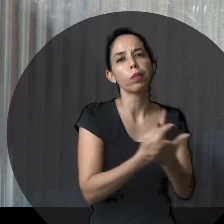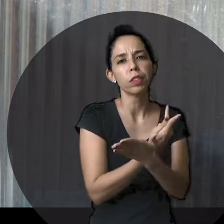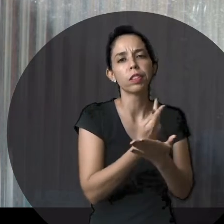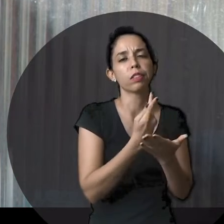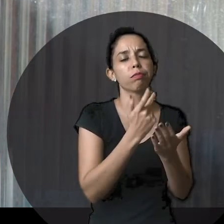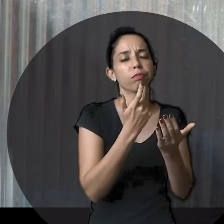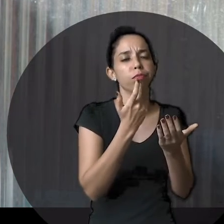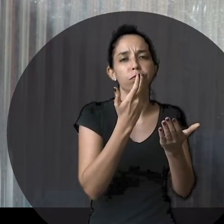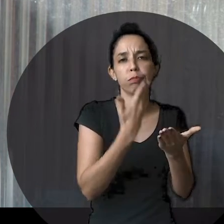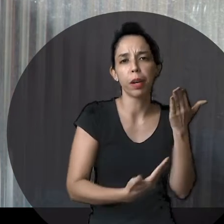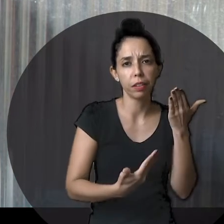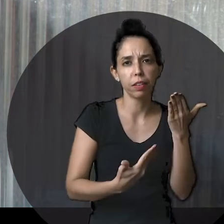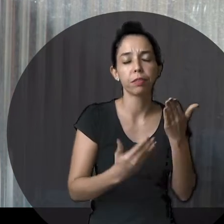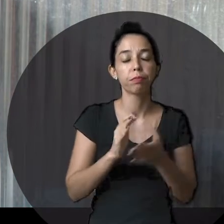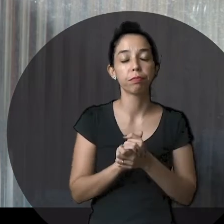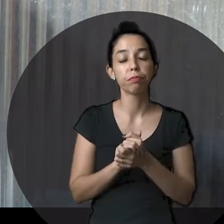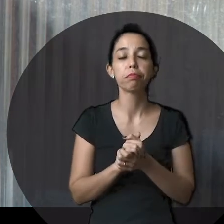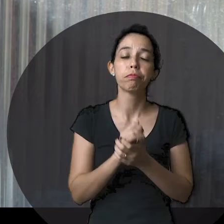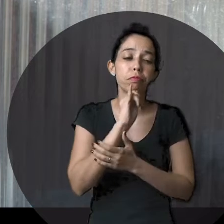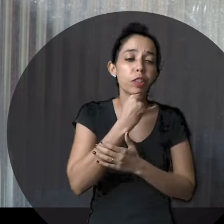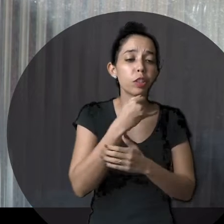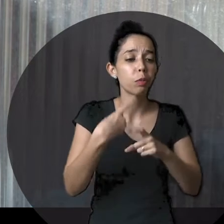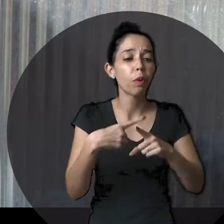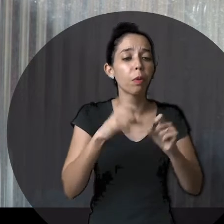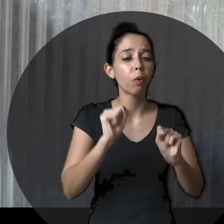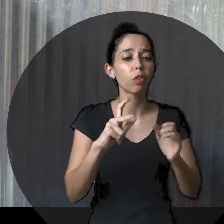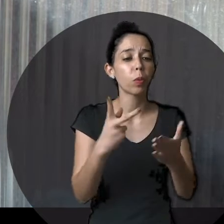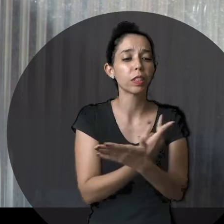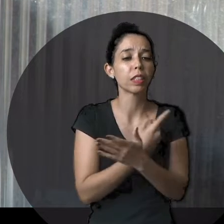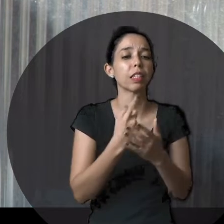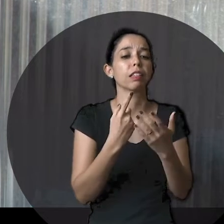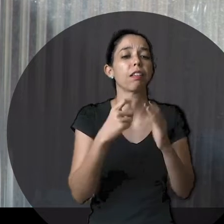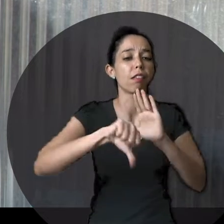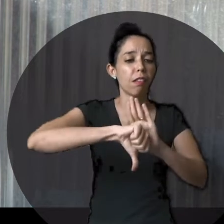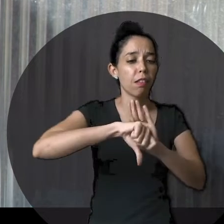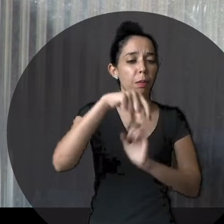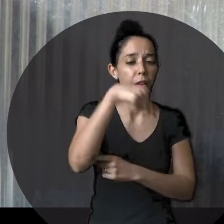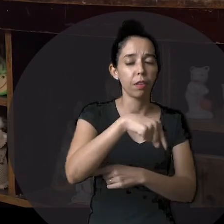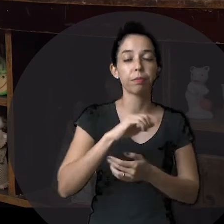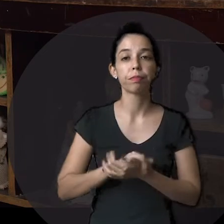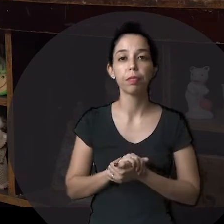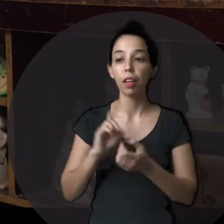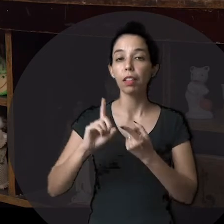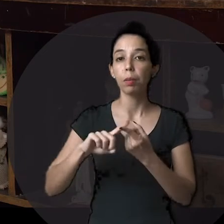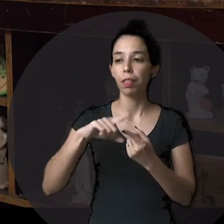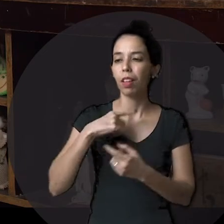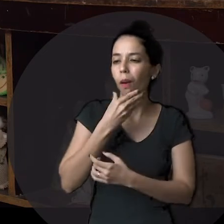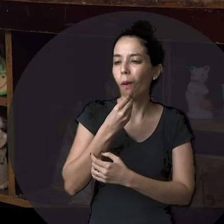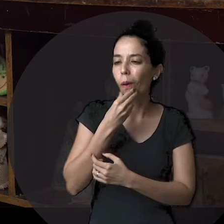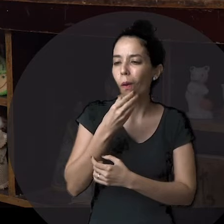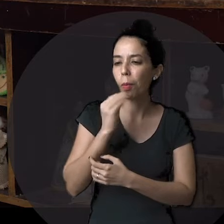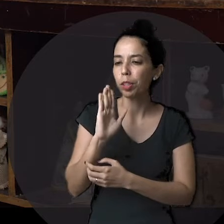sem praticar o esporte. Entregue, pode-se dizer assim, a Deus dará, vai ficar entregue a marginalidade e outras coisas piores. Seu